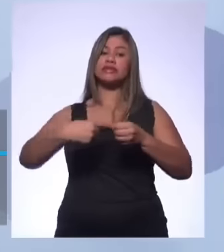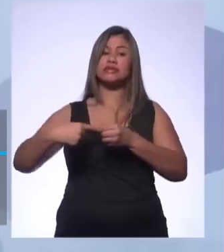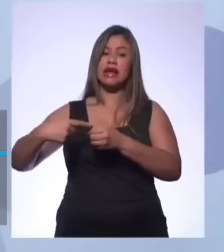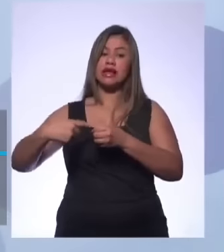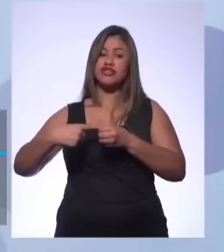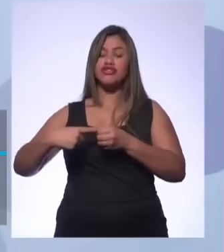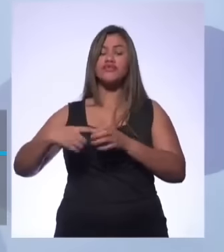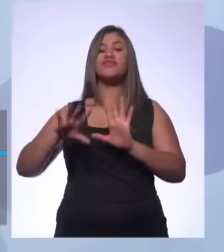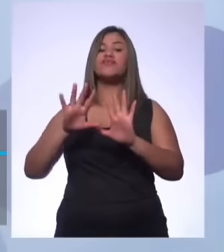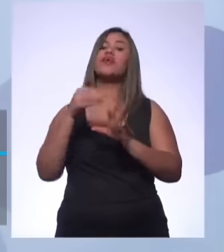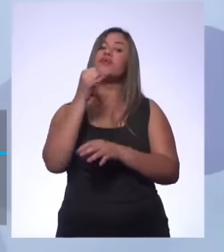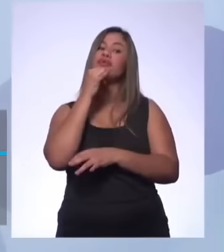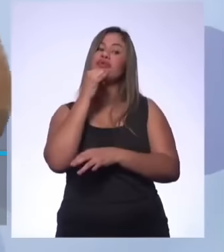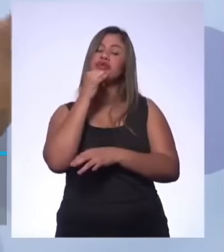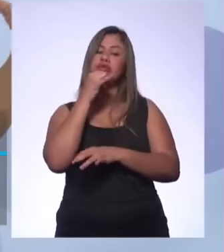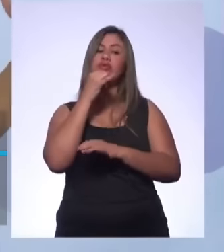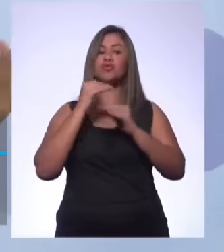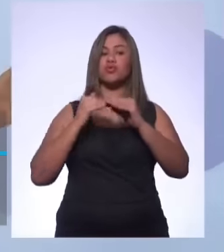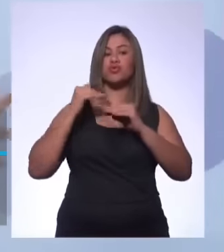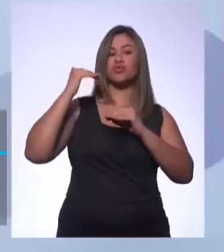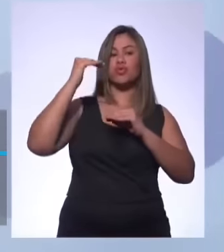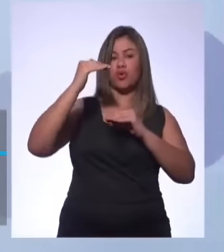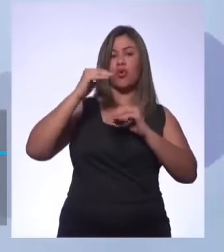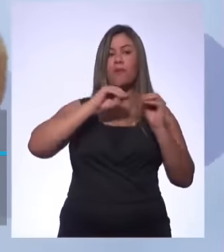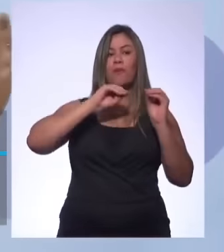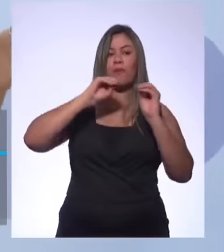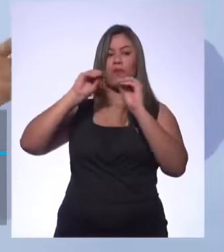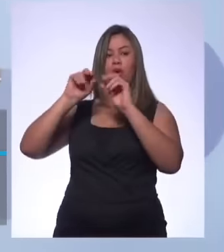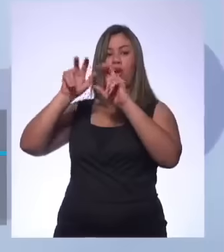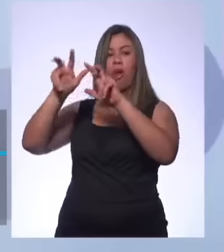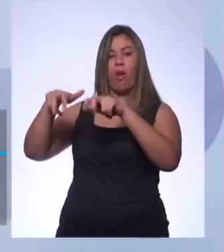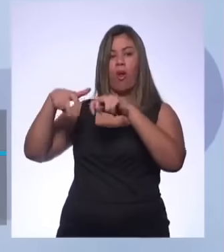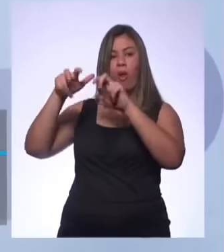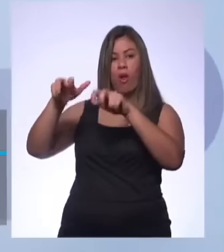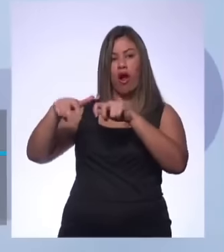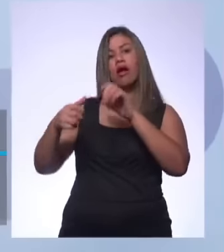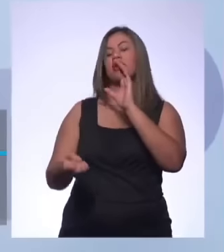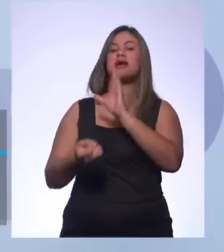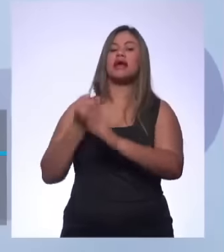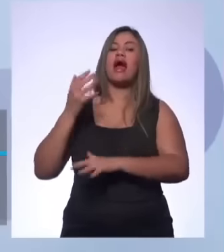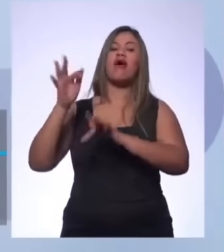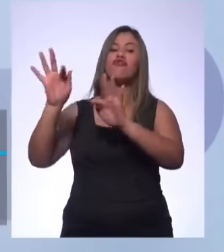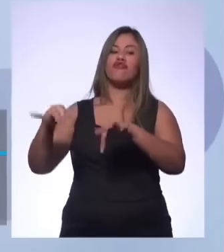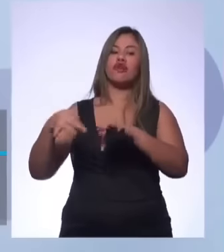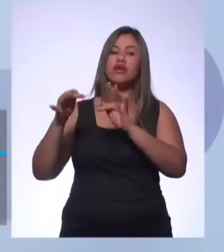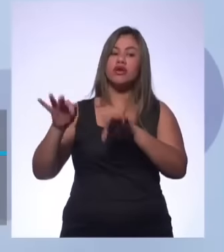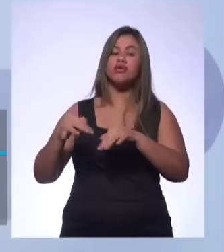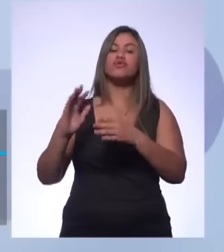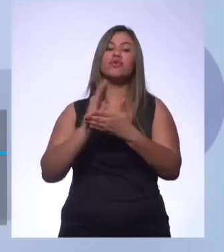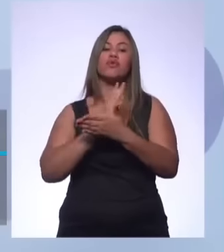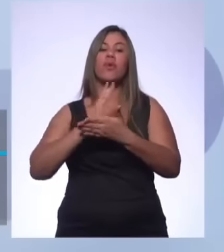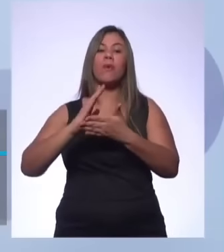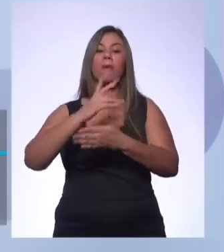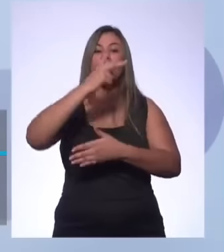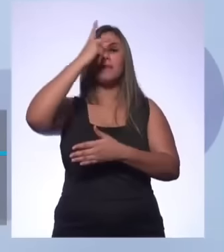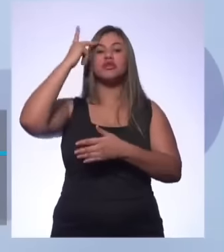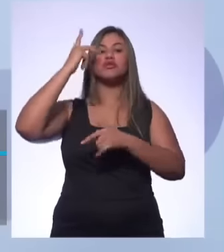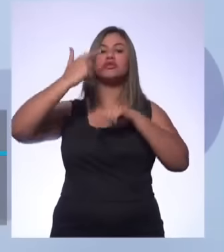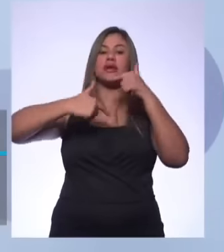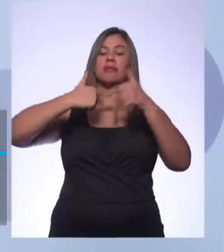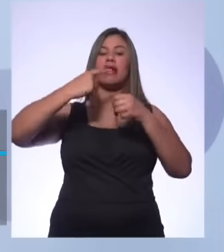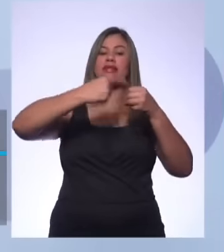ficaram, né? Os senhores, eles foram para as zonas rurais, criaram os seus feudos. Algumas pessoas que não tinham como trabalhar